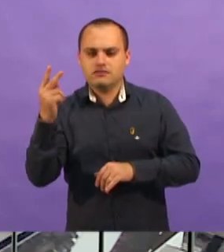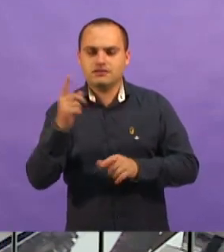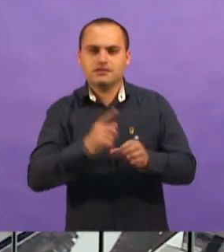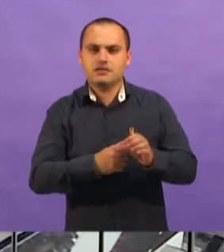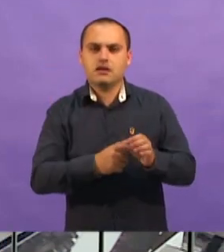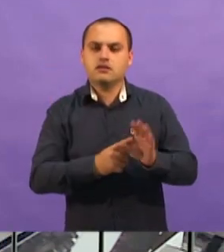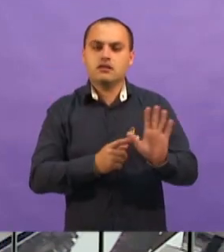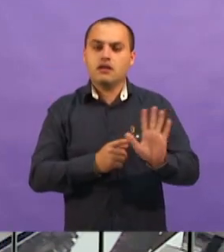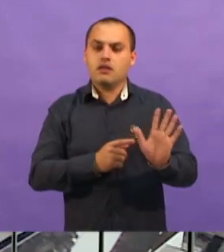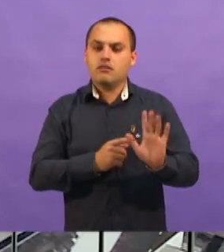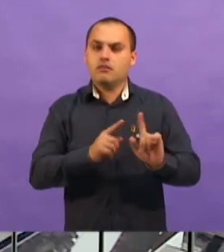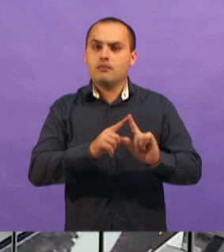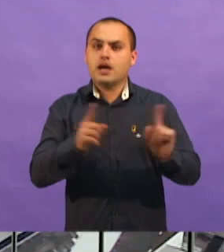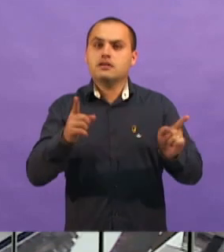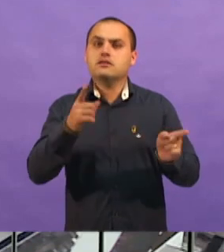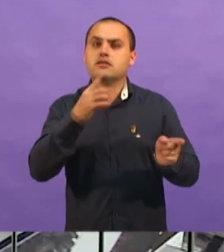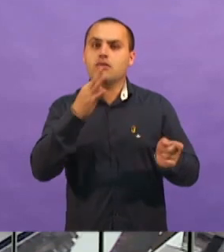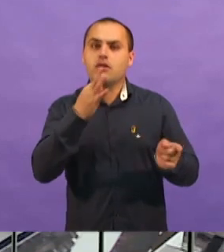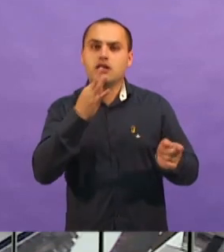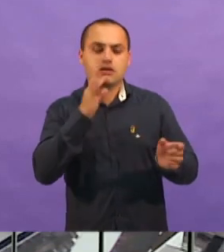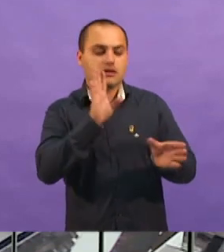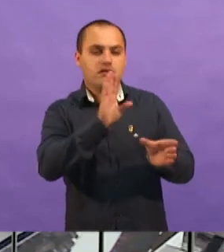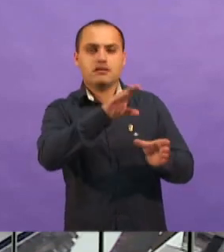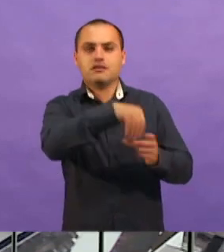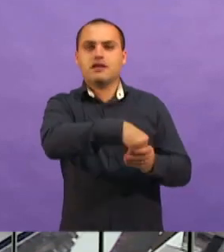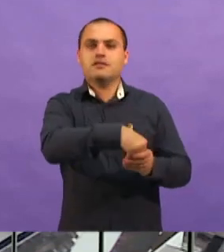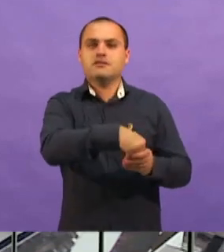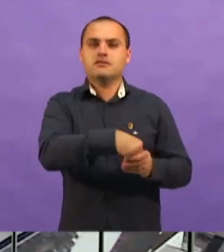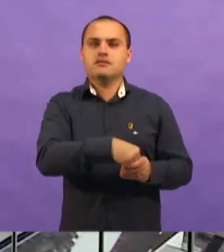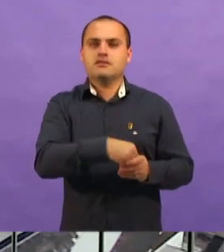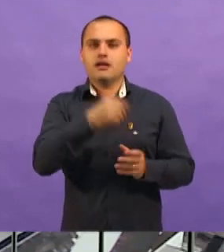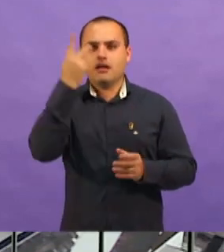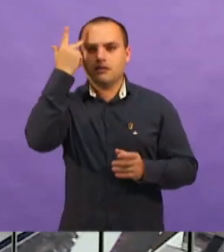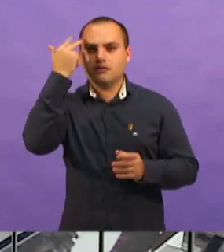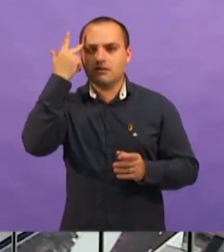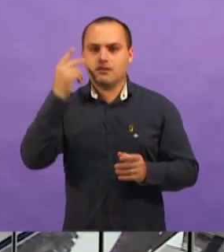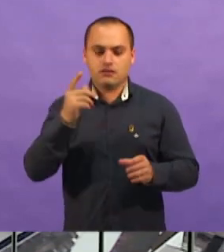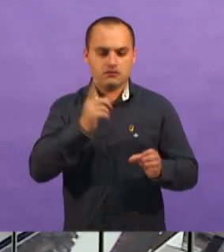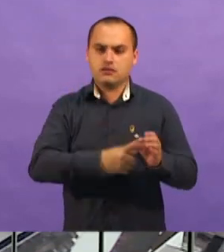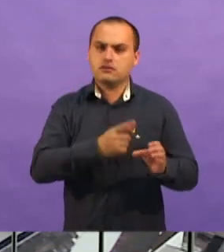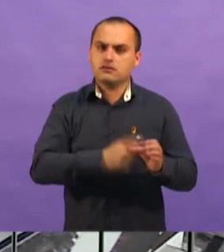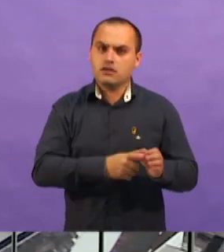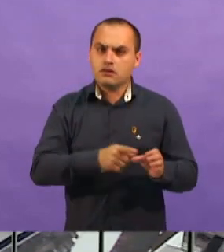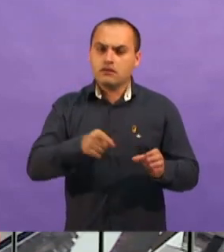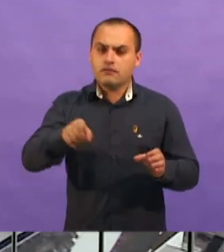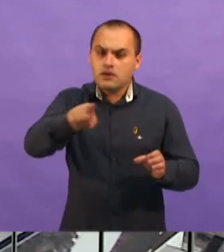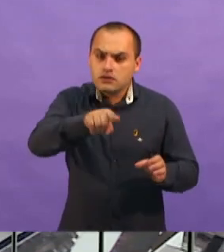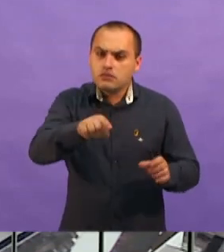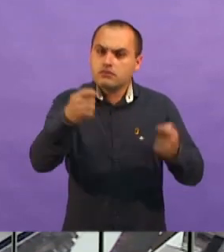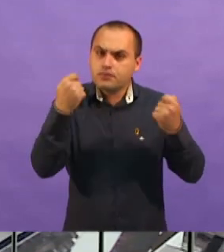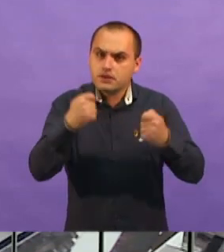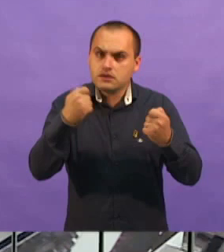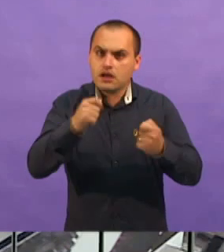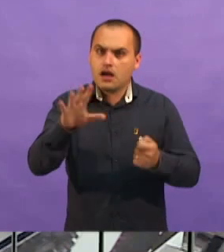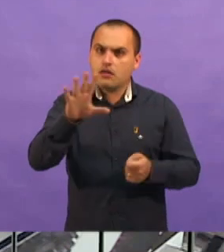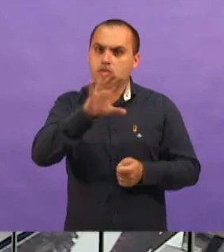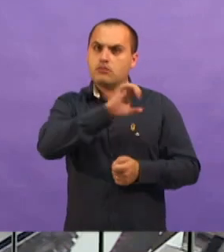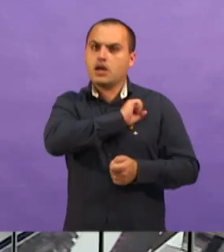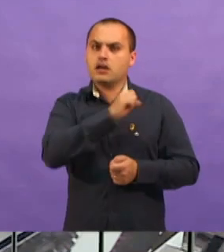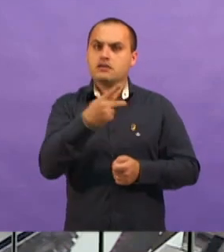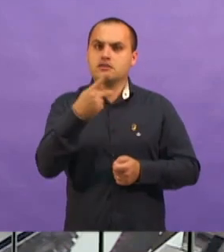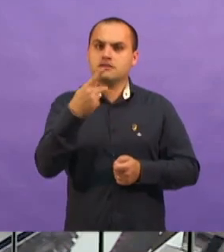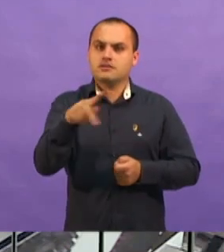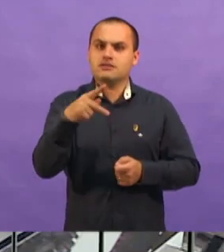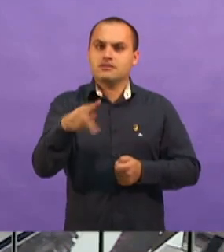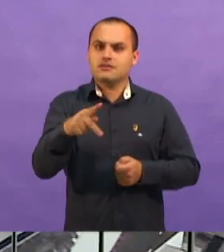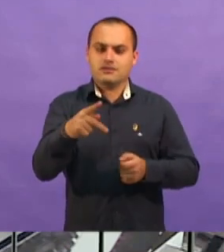história da cidade, mesmo que não tenha sido daqui, porque você precisa amar a cidade que você ama. Se você não ama a sua cidade, já dizia Marcos